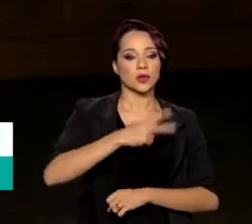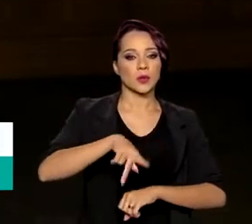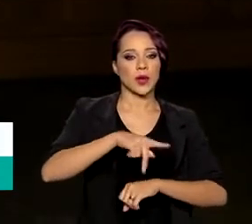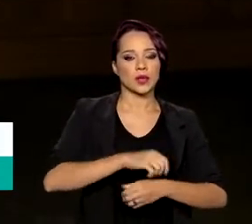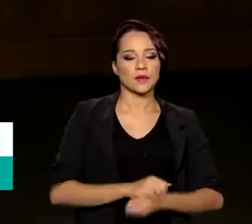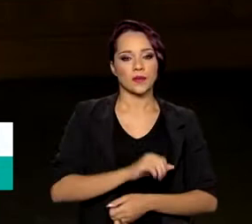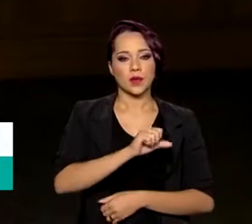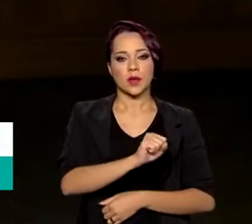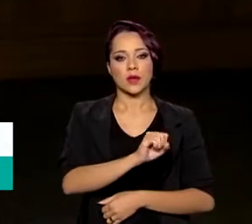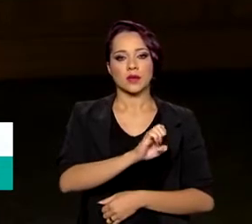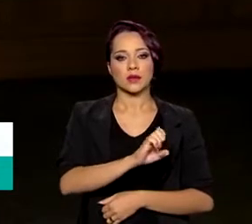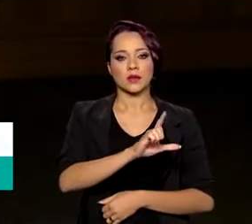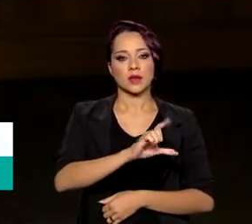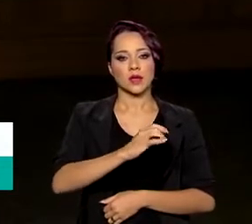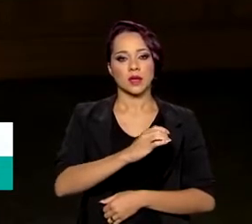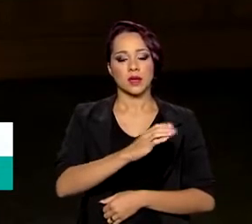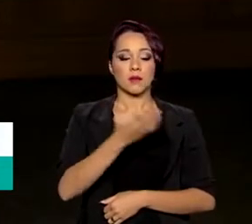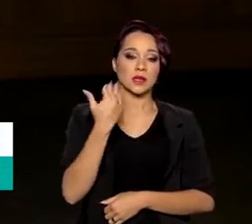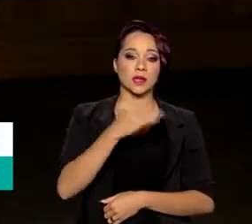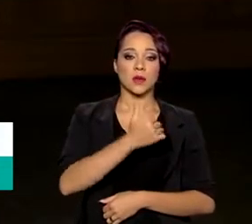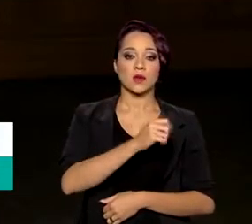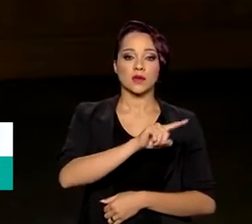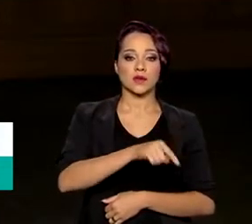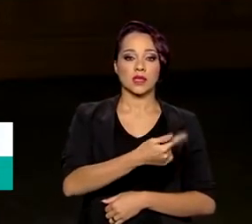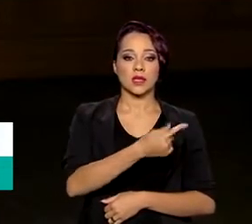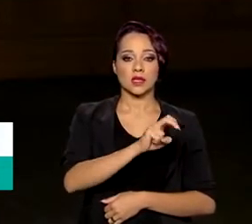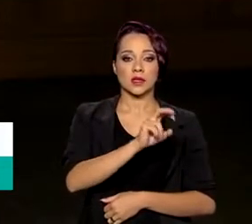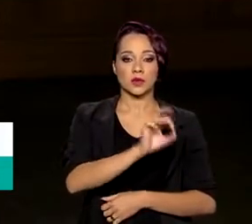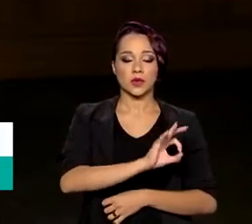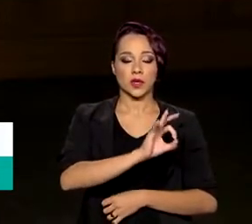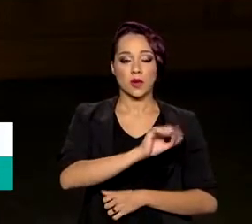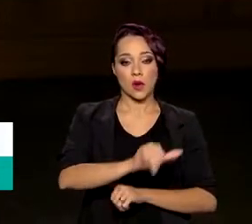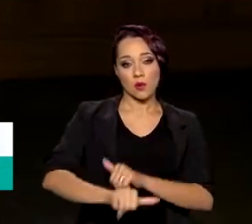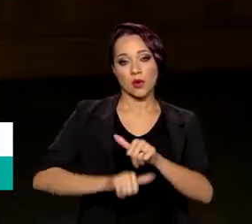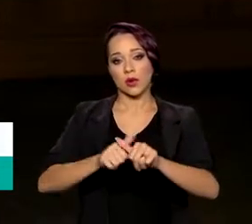A Selic saiu de 11,75% ao ano para